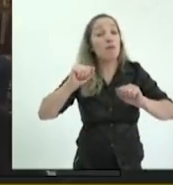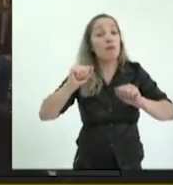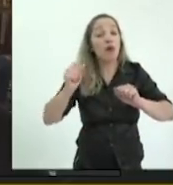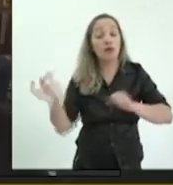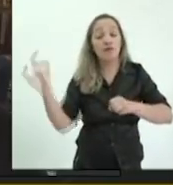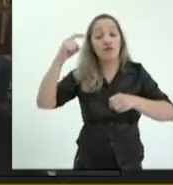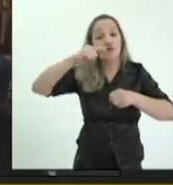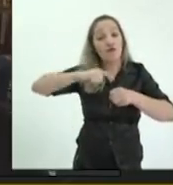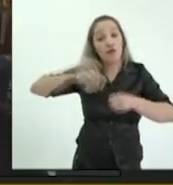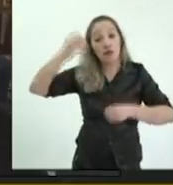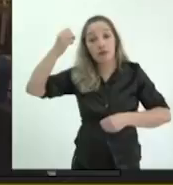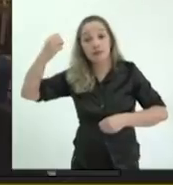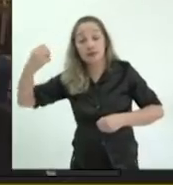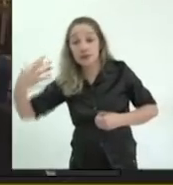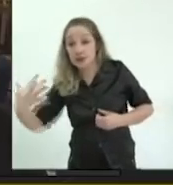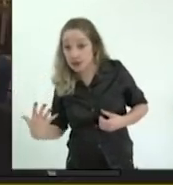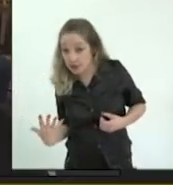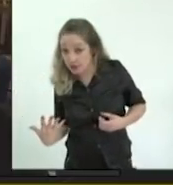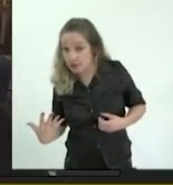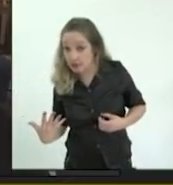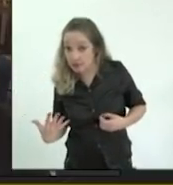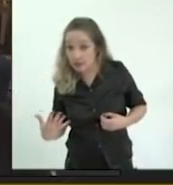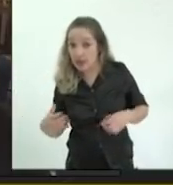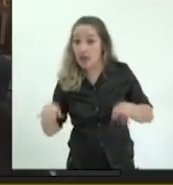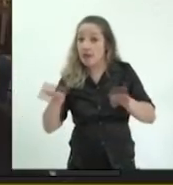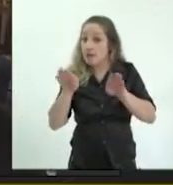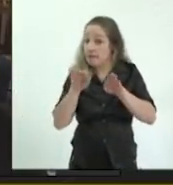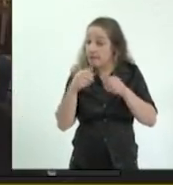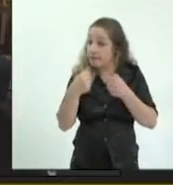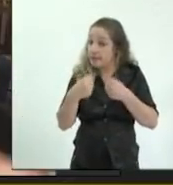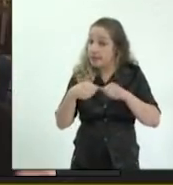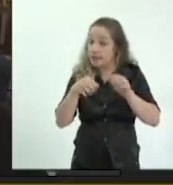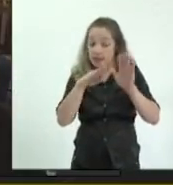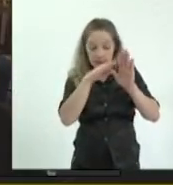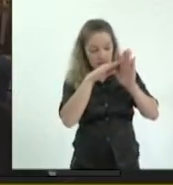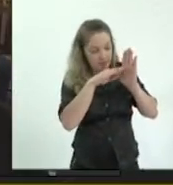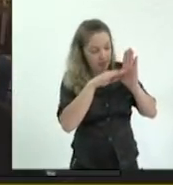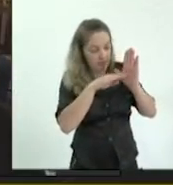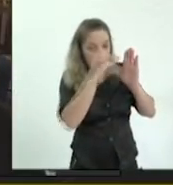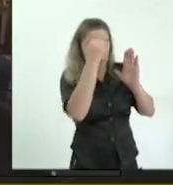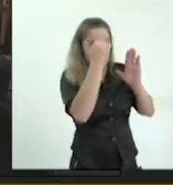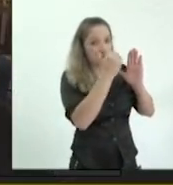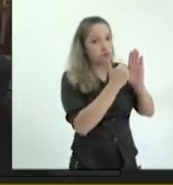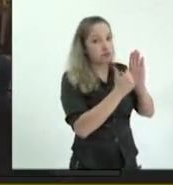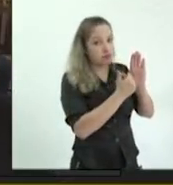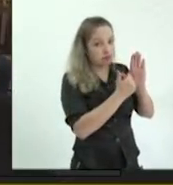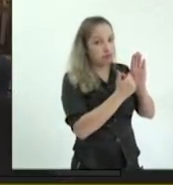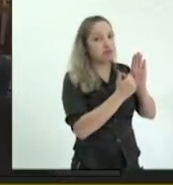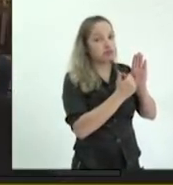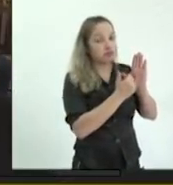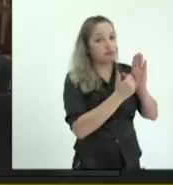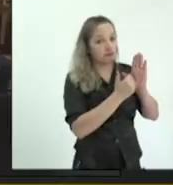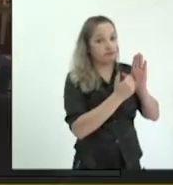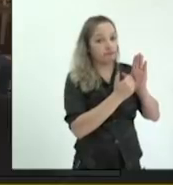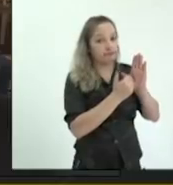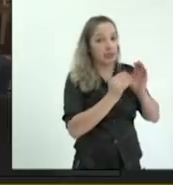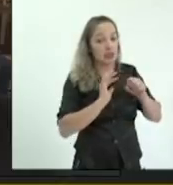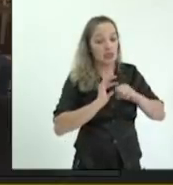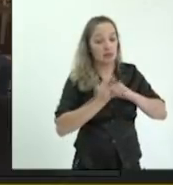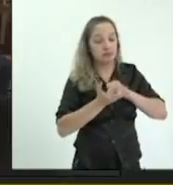cumprir todo o ciclo, a curva de contágio vai ter que ir lá para baixo para a gente poder voltar a atravessar de Foz do